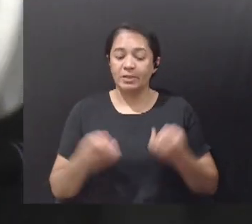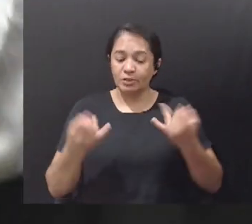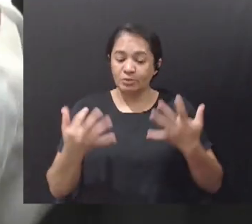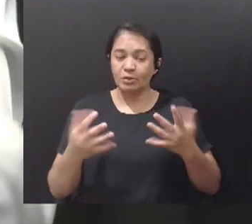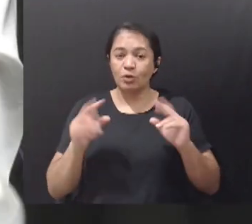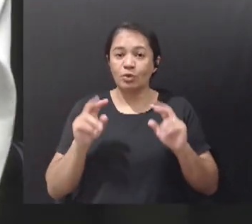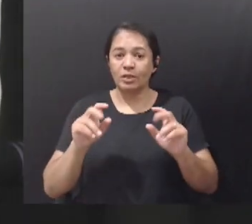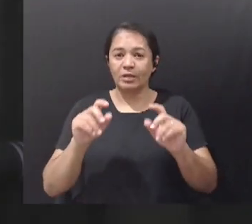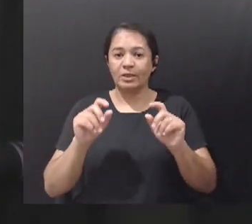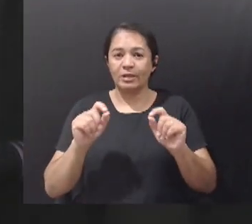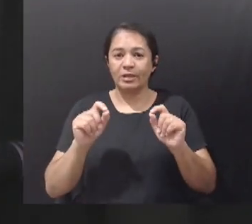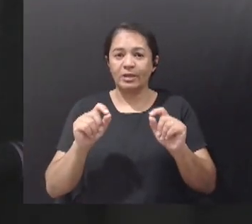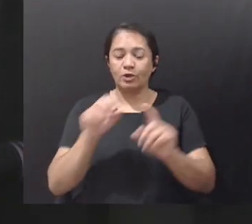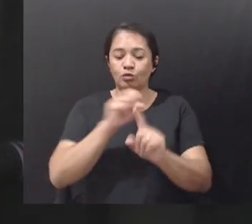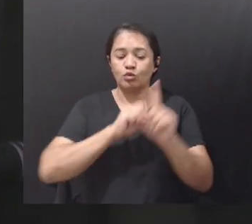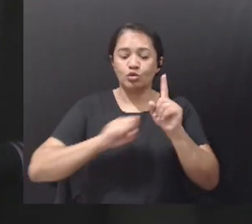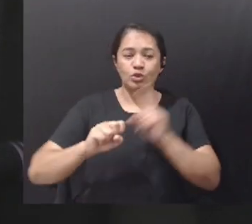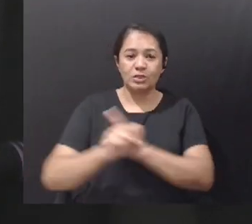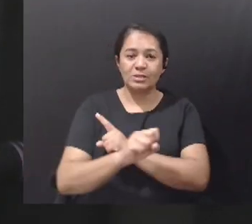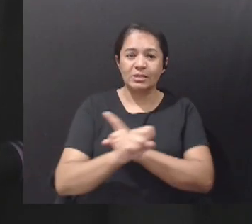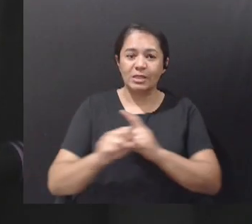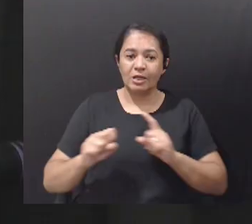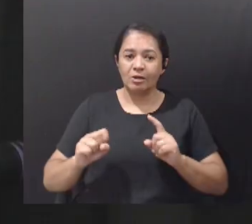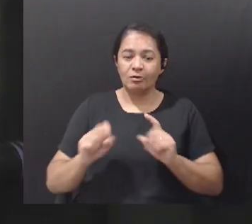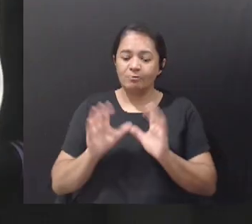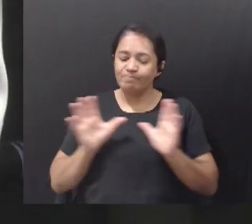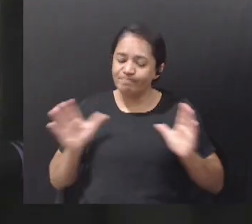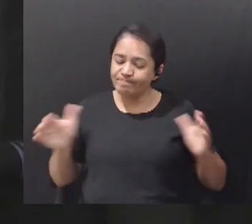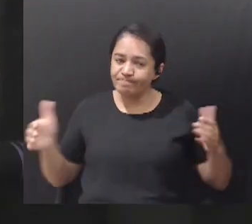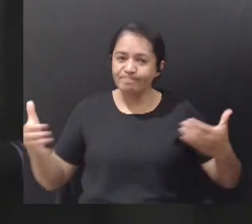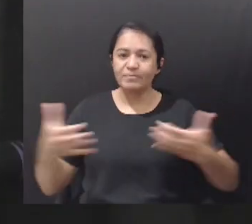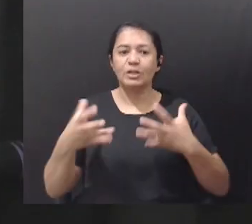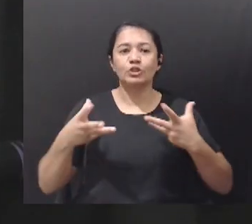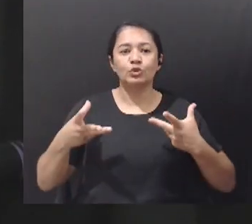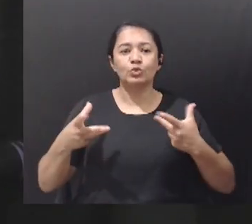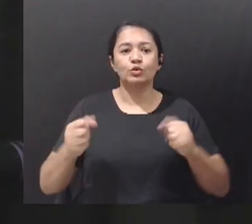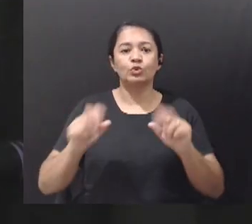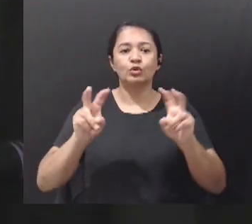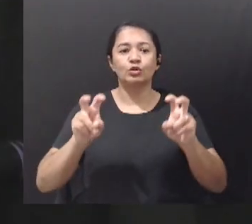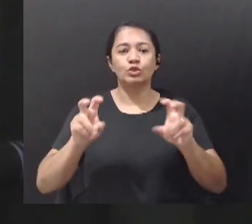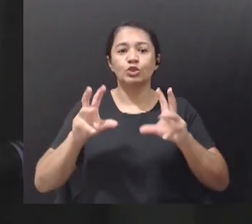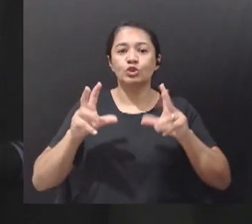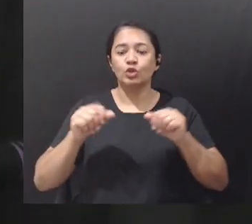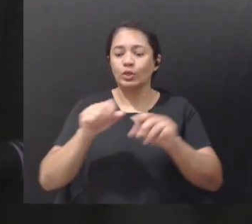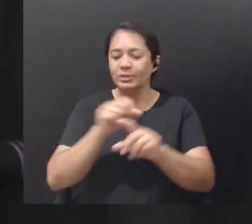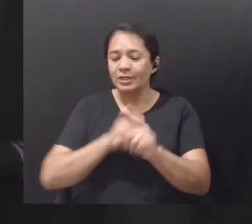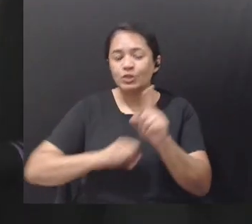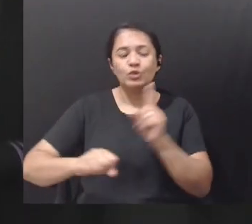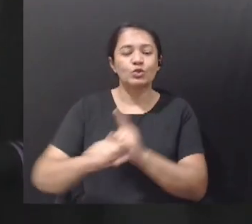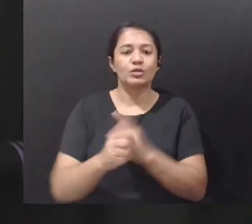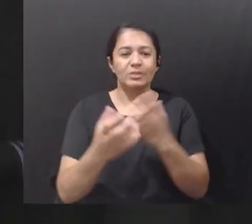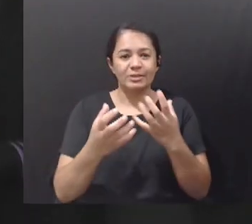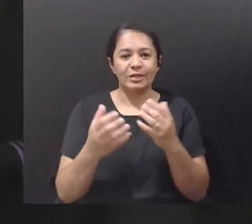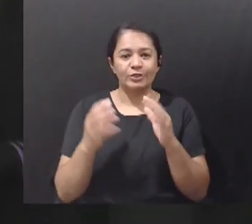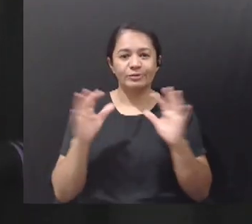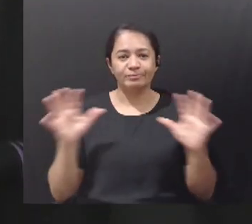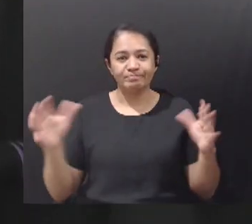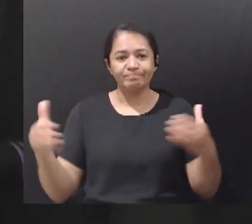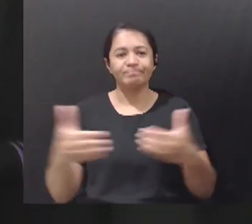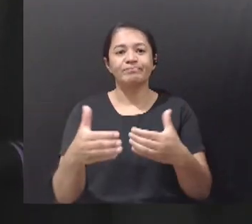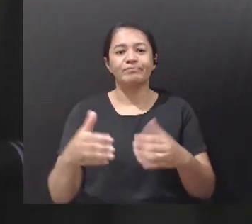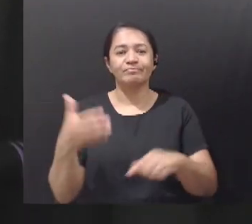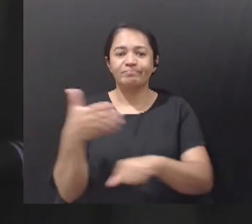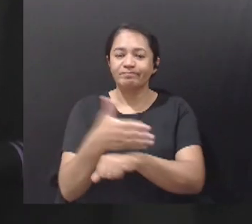abraça todos os outros temas, porque o social, ele abraça toda a sociedade, e toda essa sociedade participa de cada